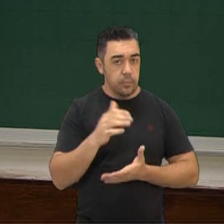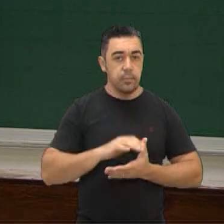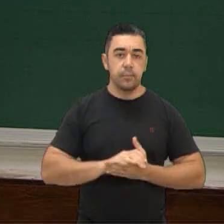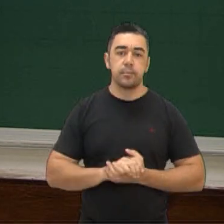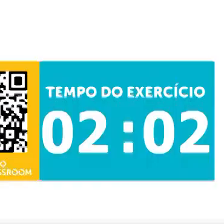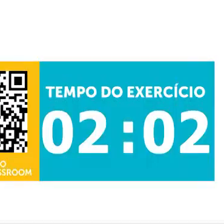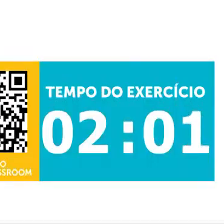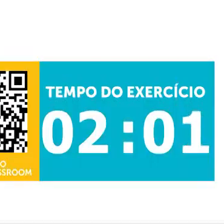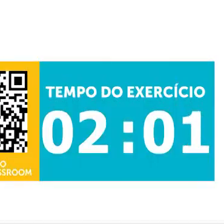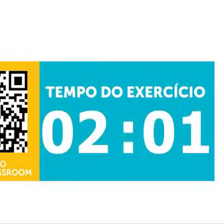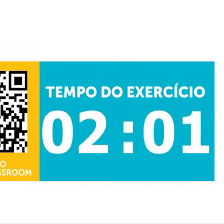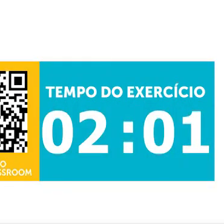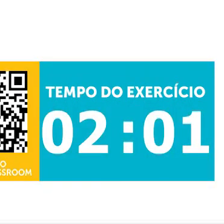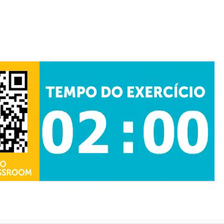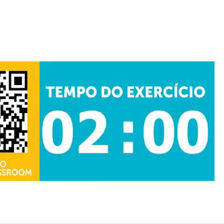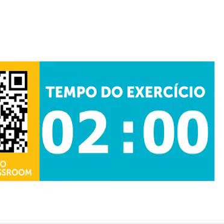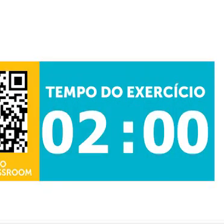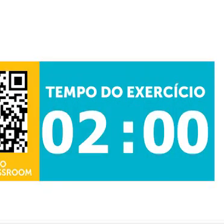6.